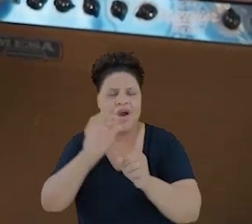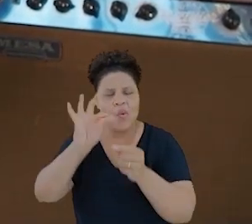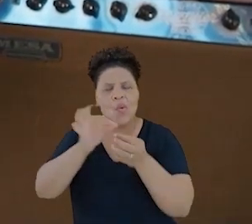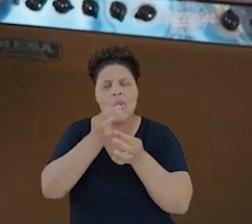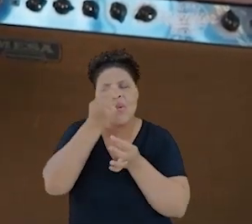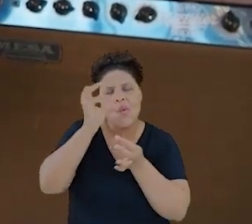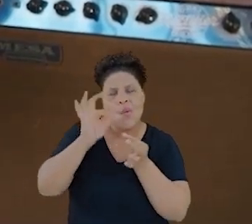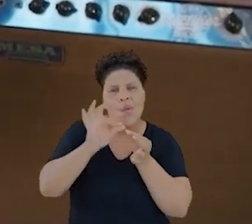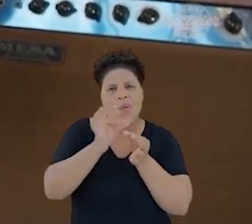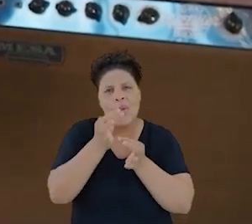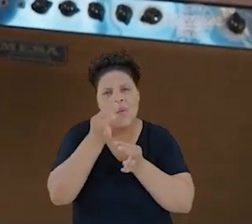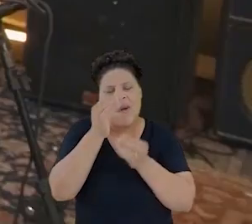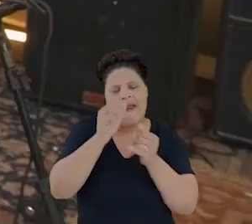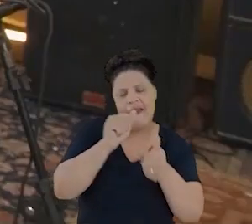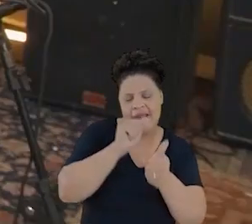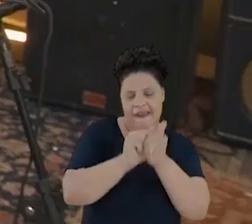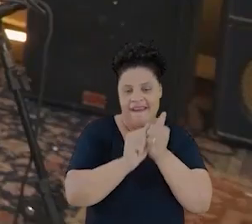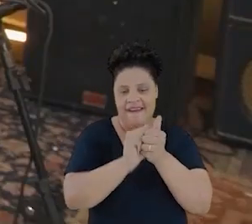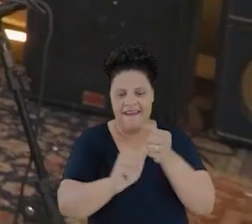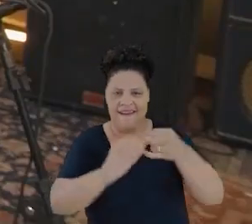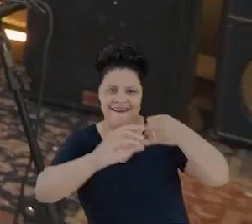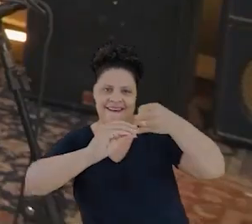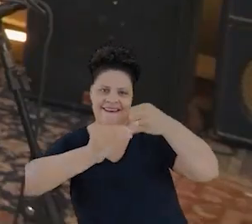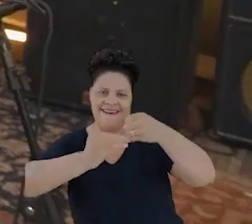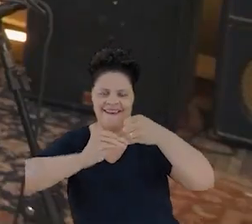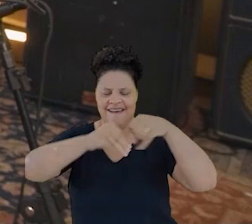Rala milho, rala coxa, aqui tem coco do sertão.